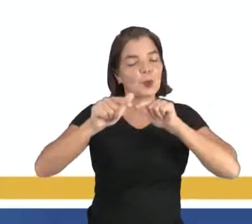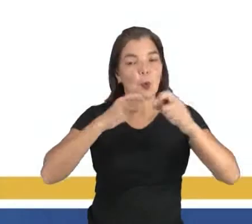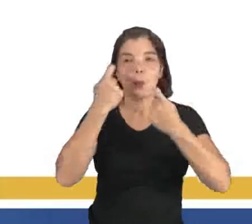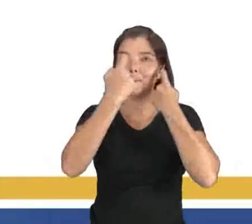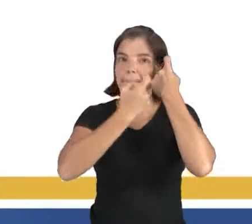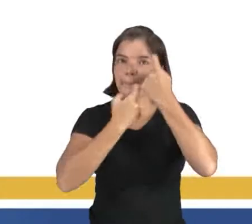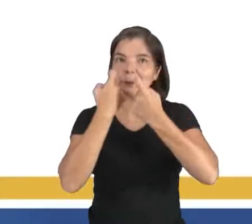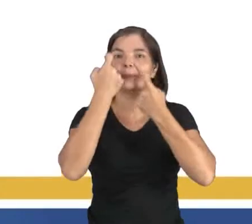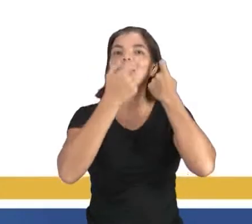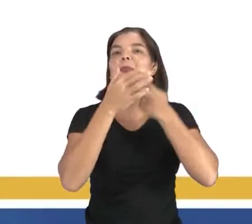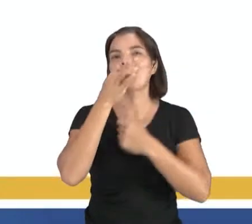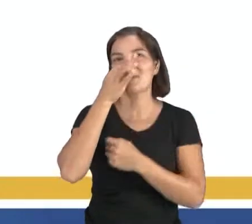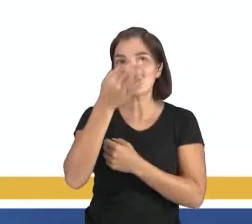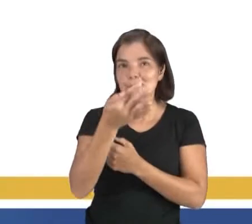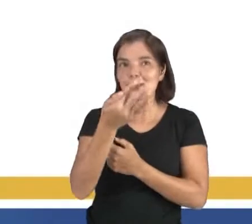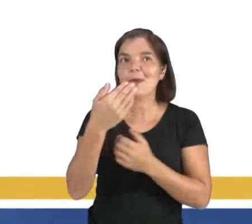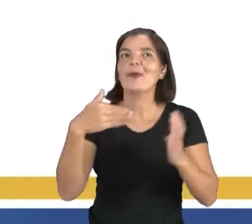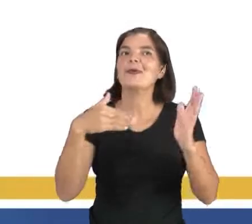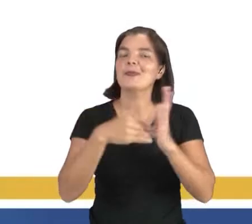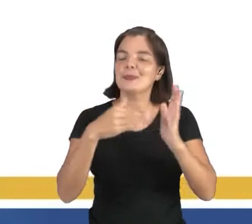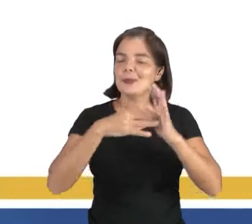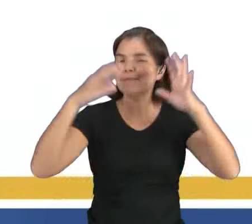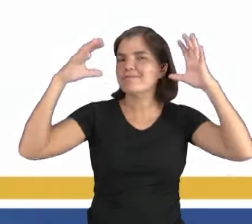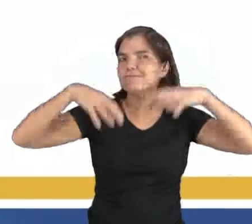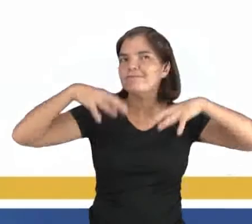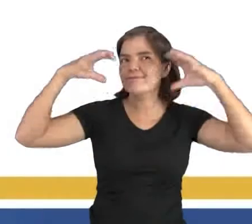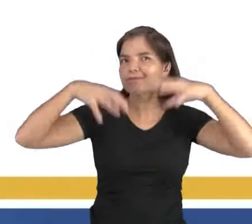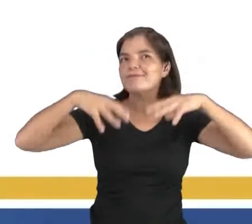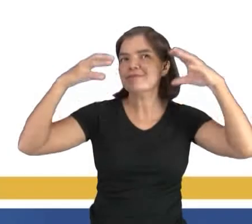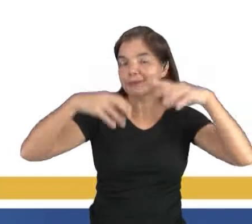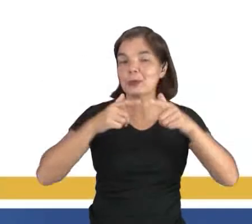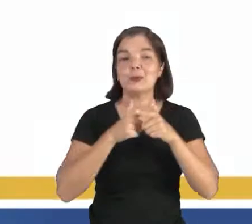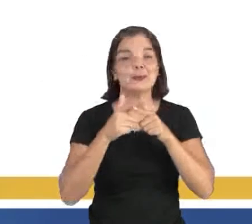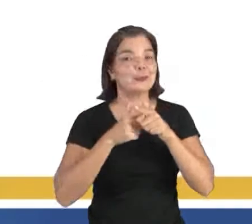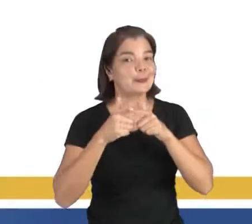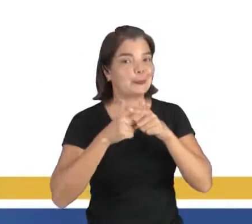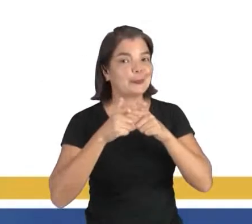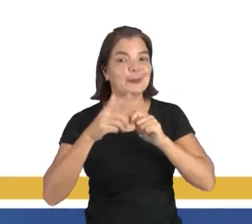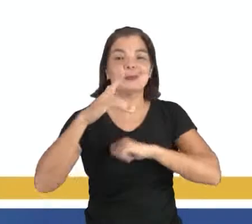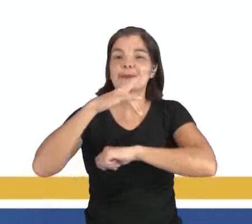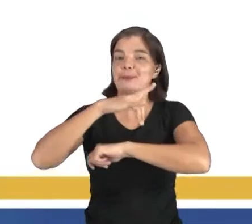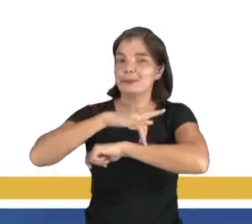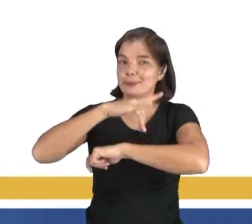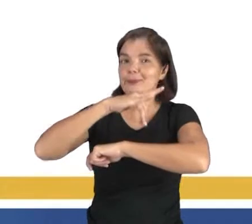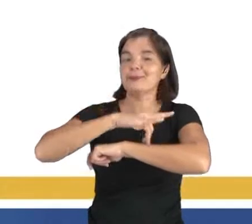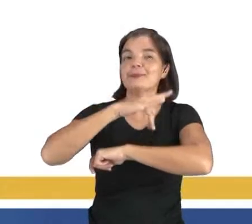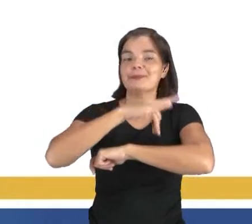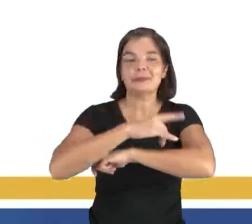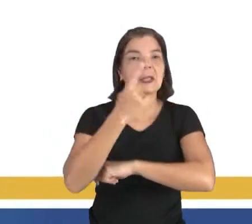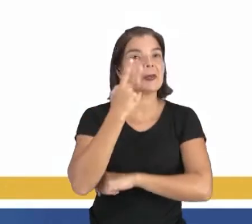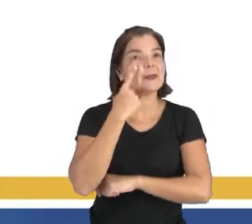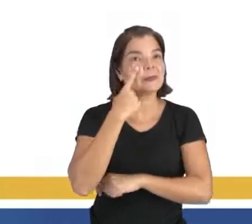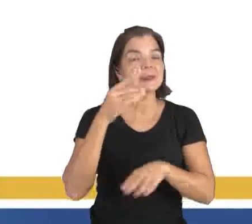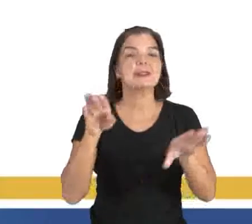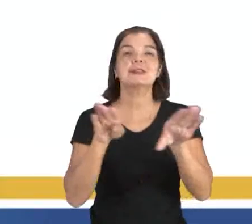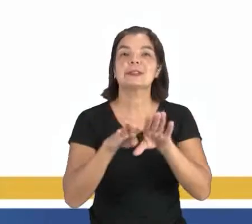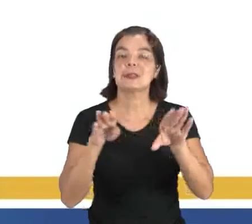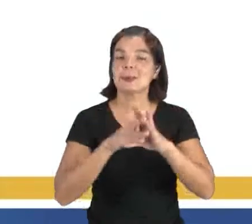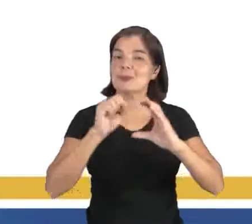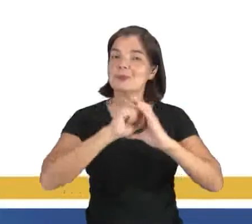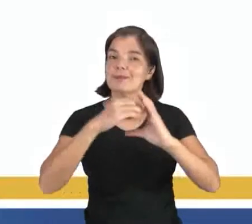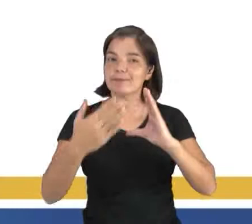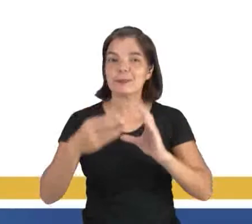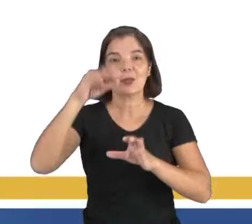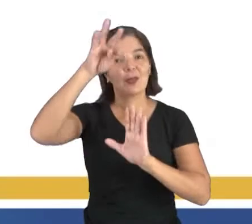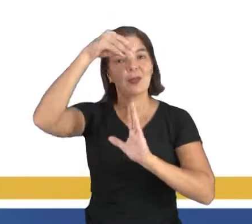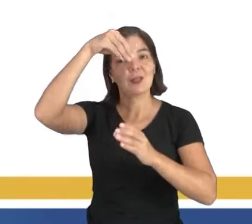muito preocupada com o futuro, até que chega o inverno, o que causa um problema para a cigarra. Vejam que essas características encontramos